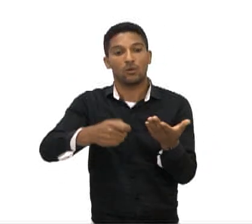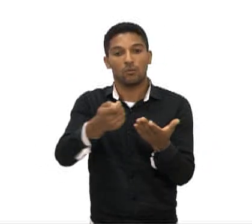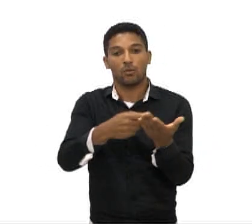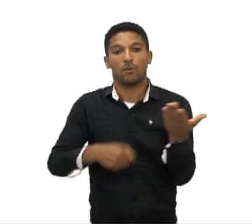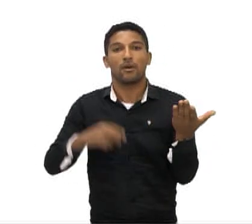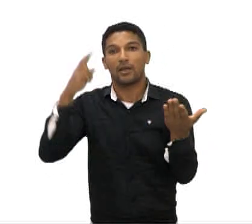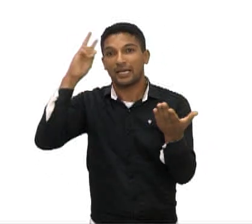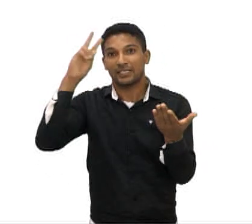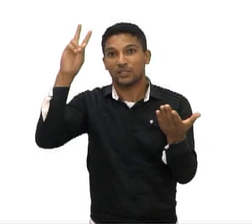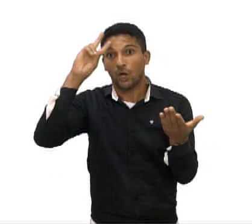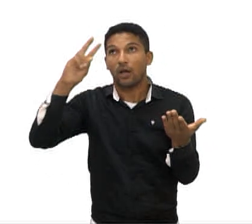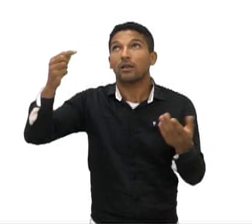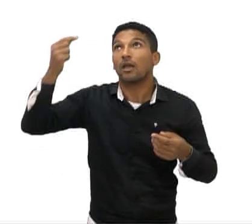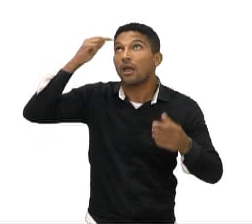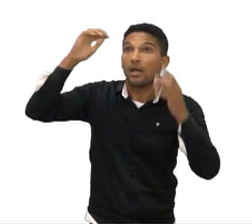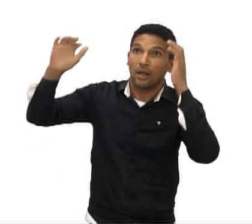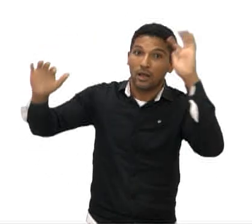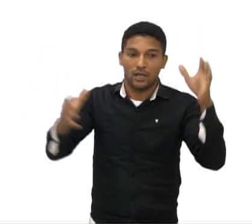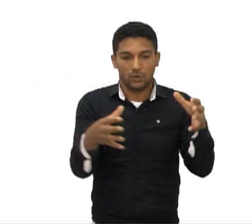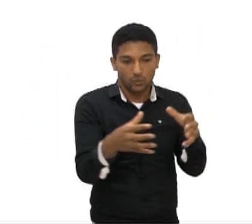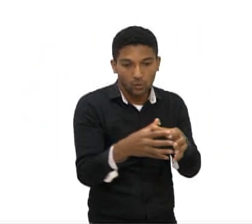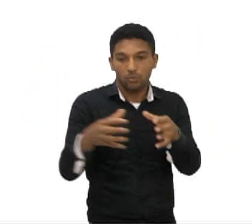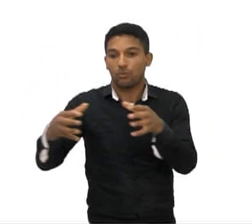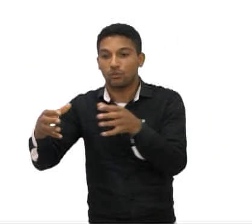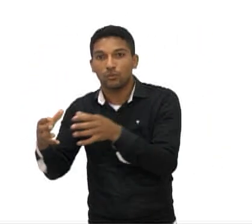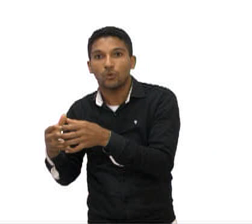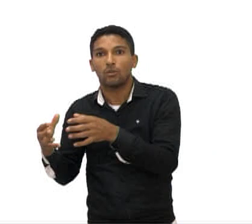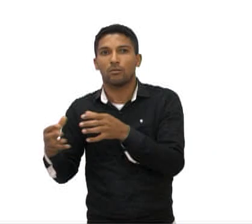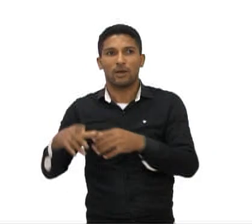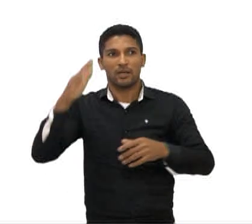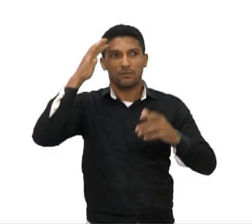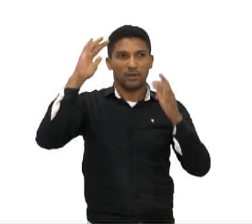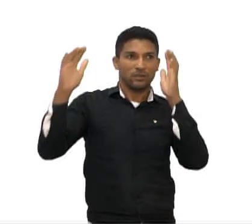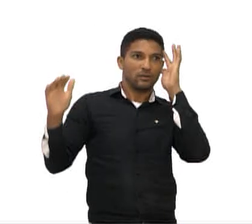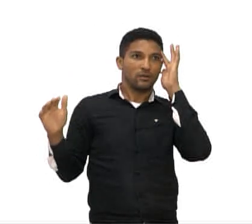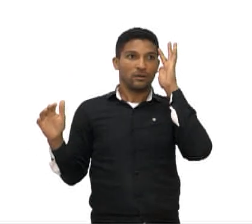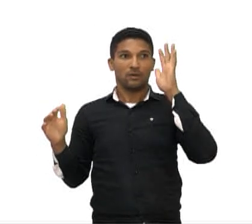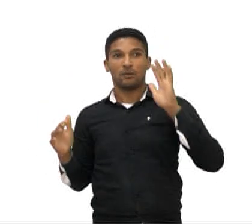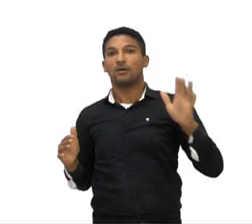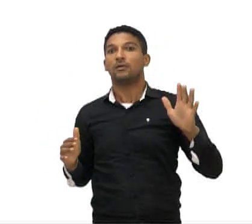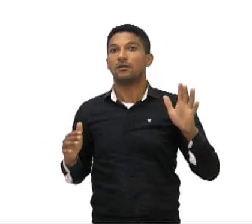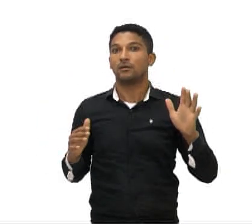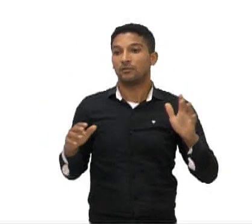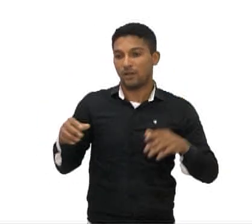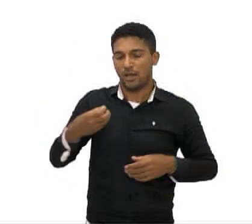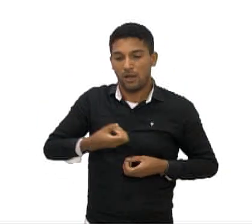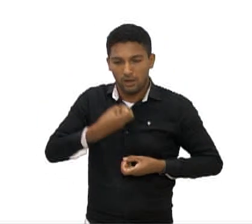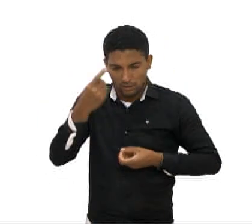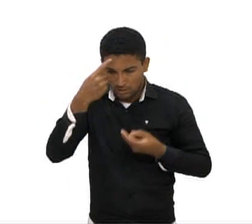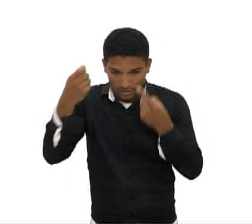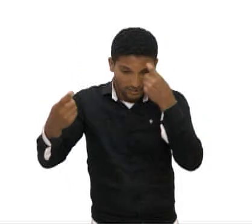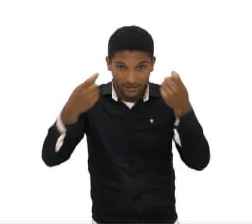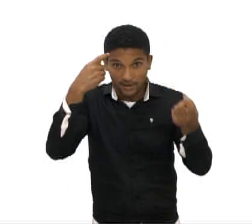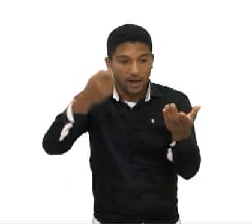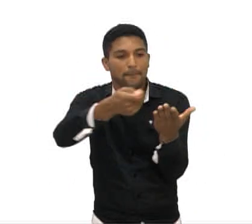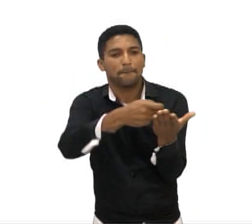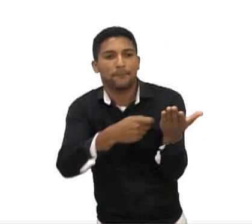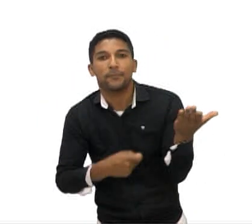da imaginação coletiva de um pueblo ou região. Formam parte do